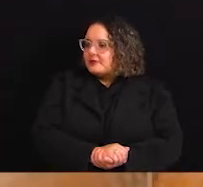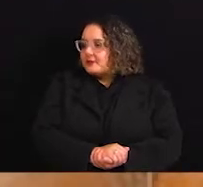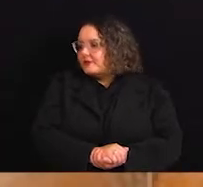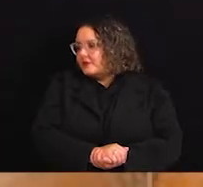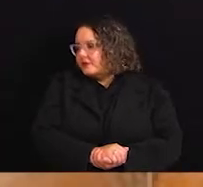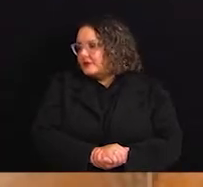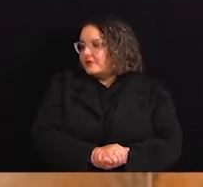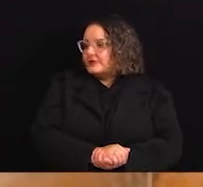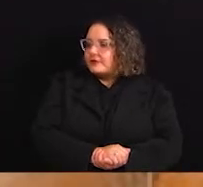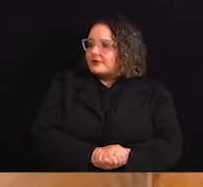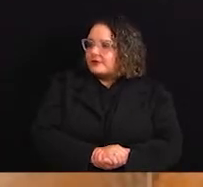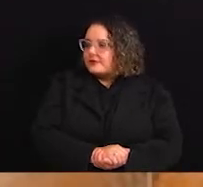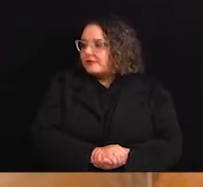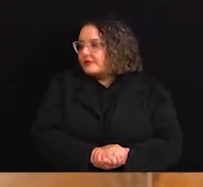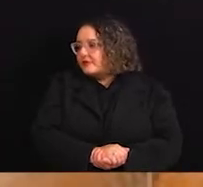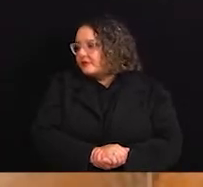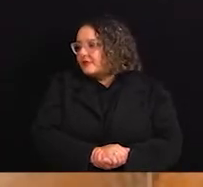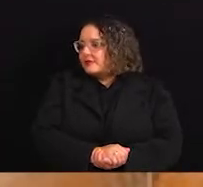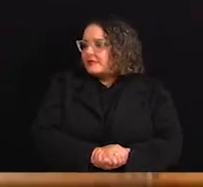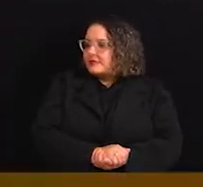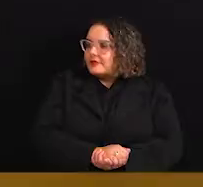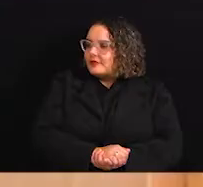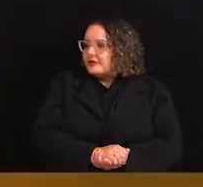2 xícaras de leite,